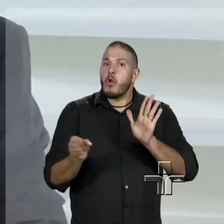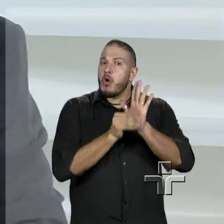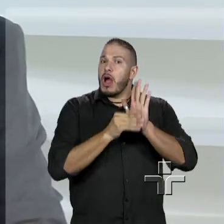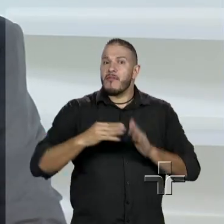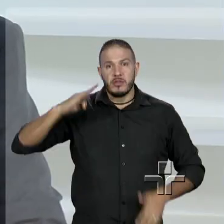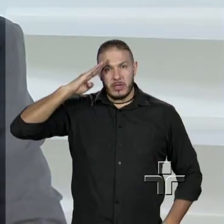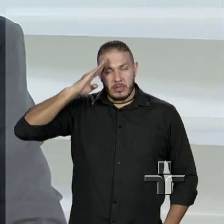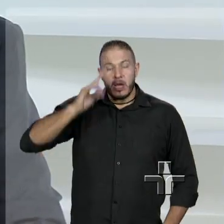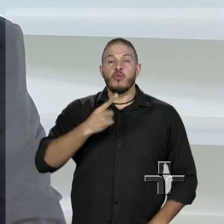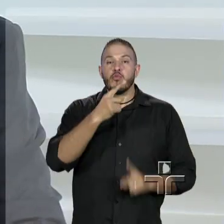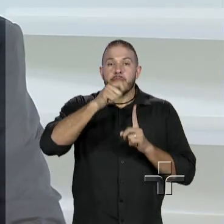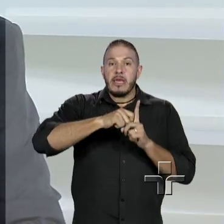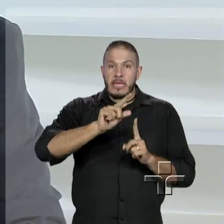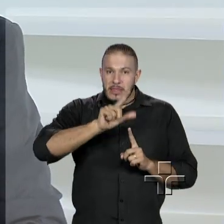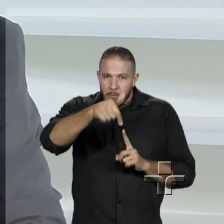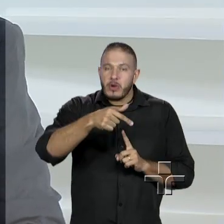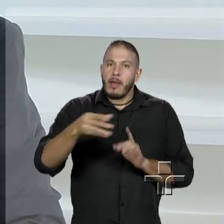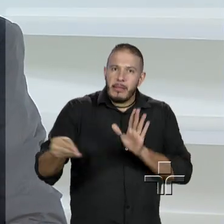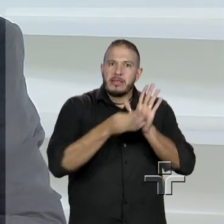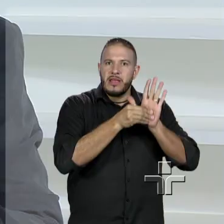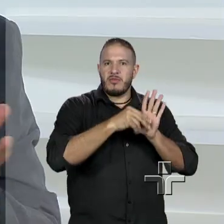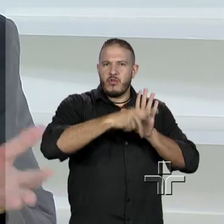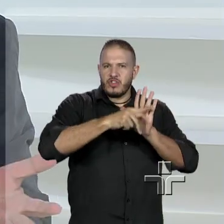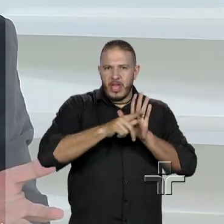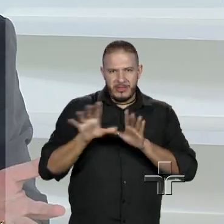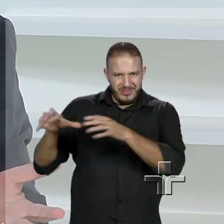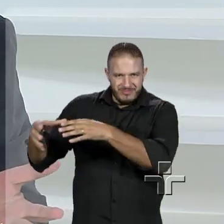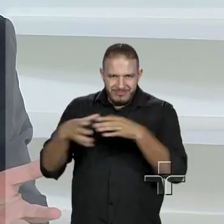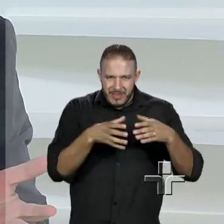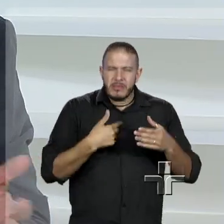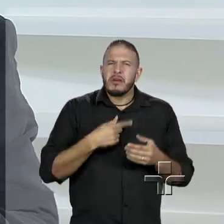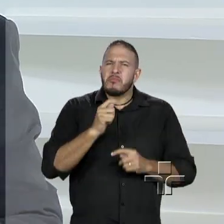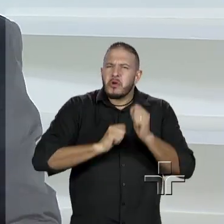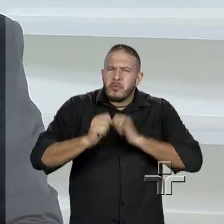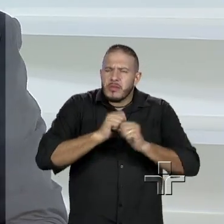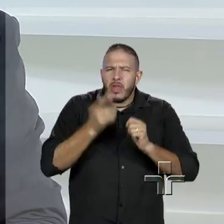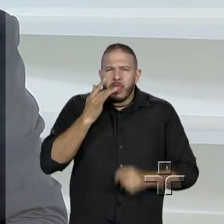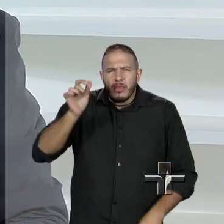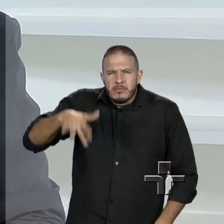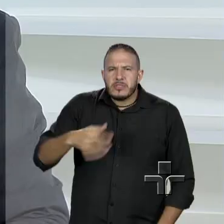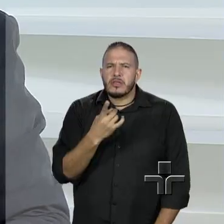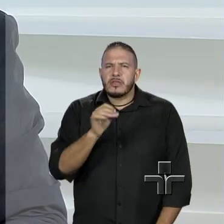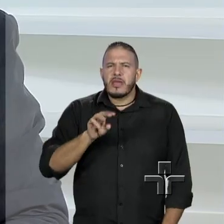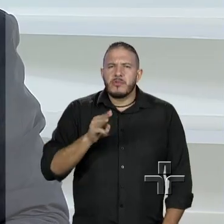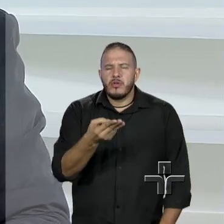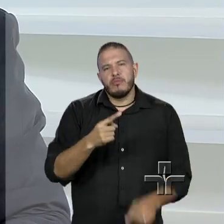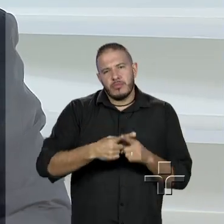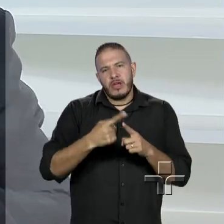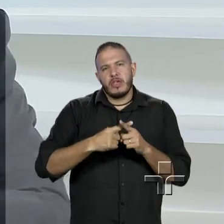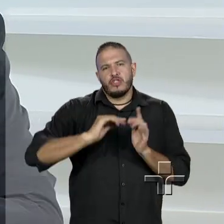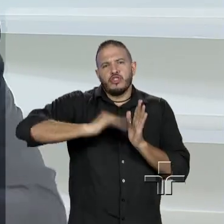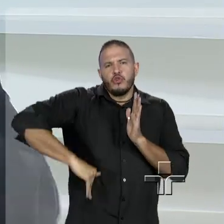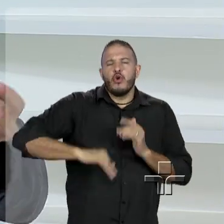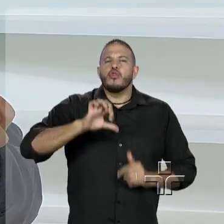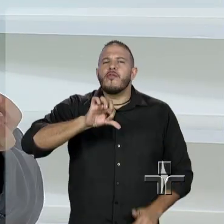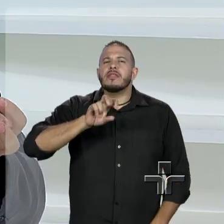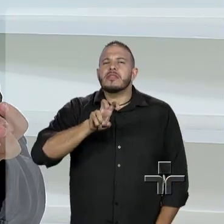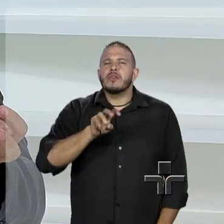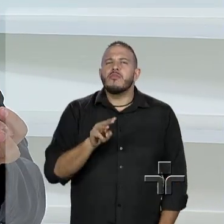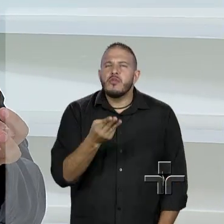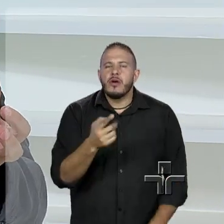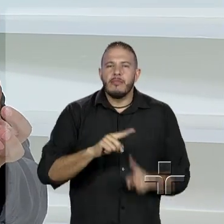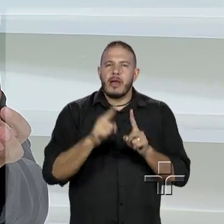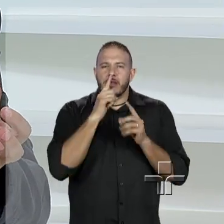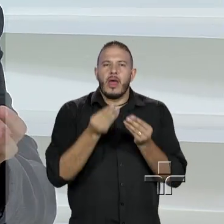depois apresenta o dos militares e com uma economia pífia de 10 bilhões, porque na prática tirou 95 bilhões, mas deu